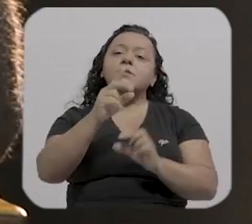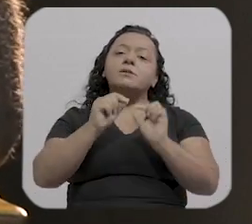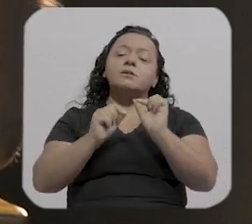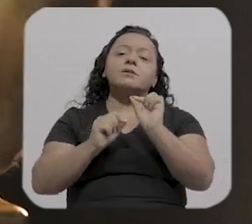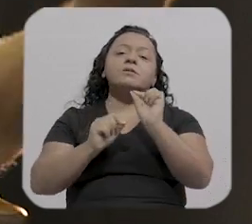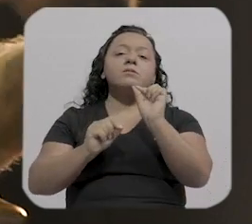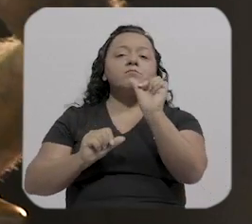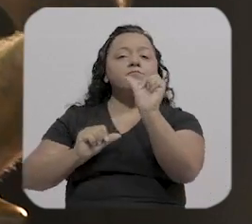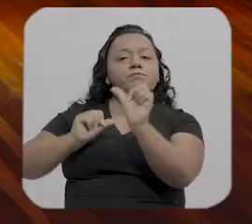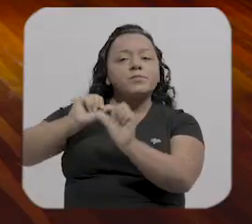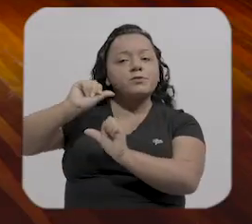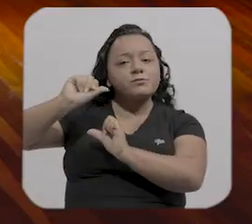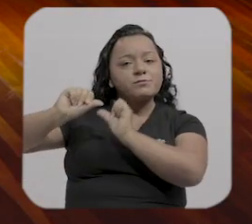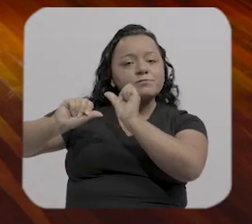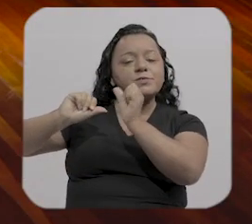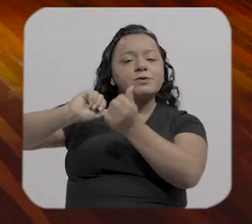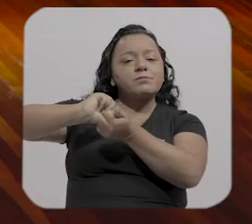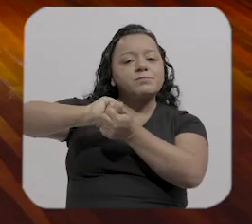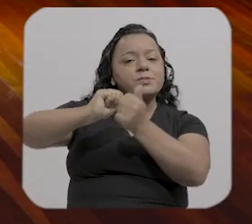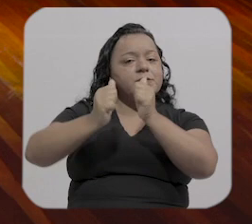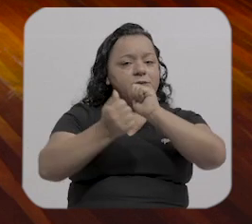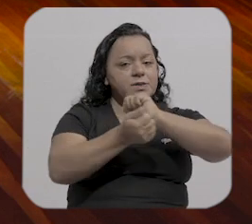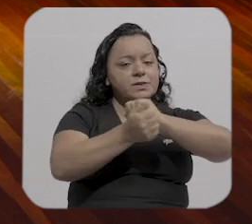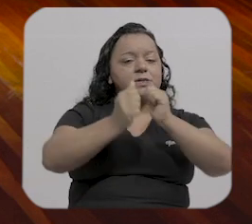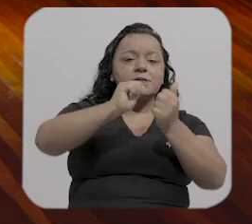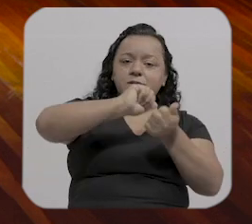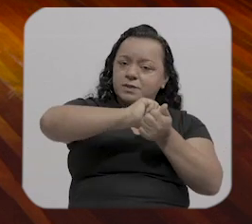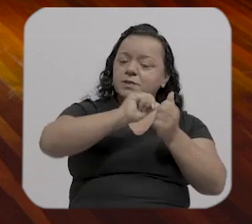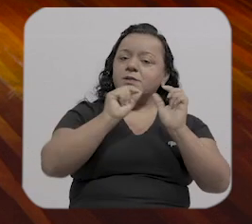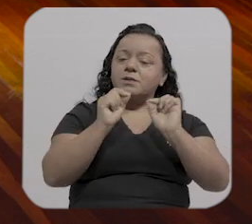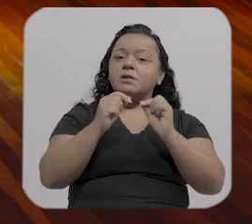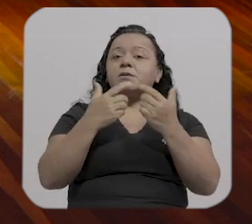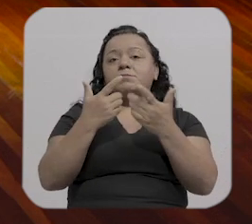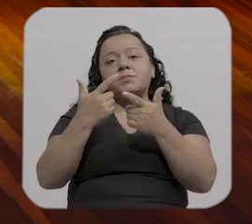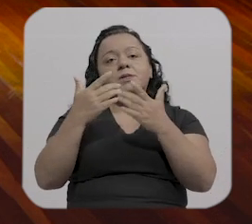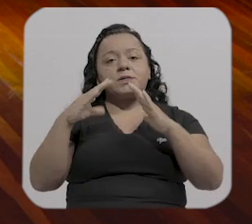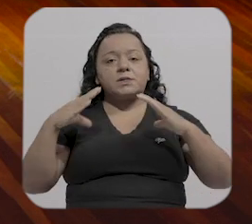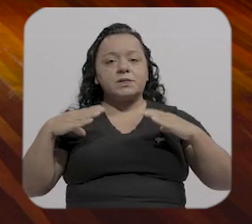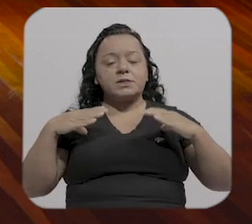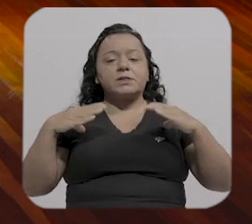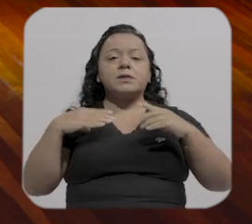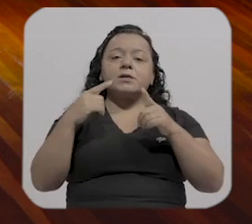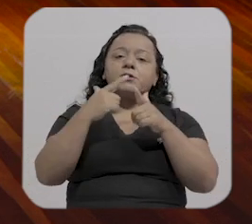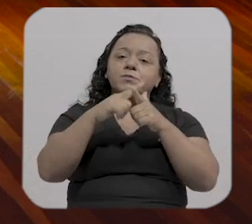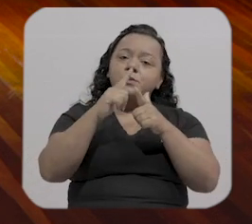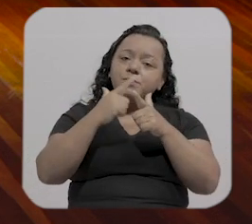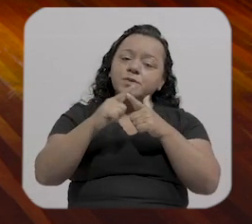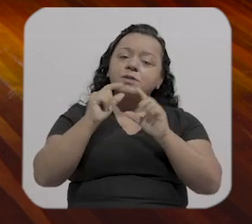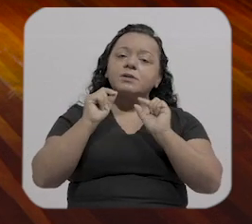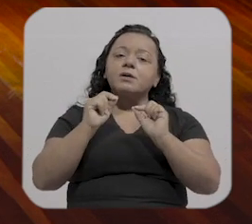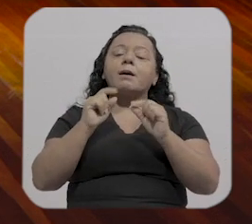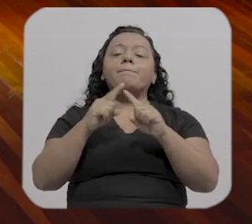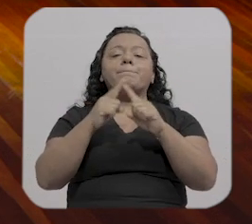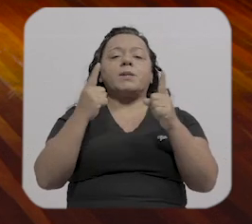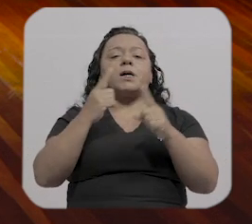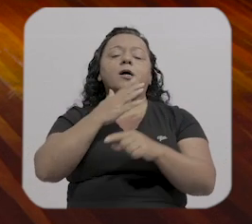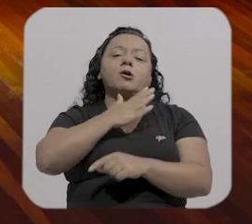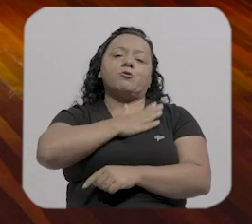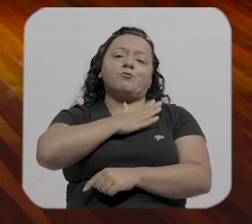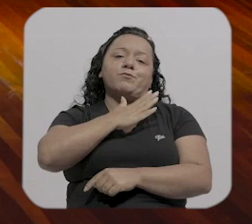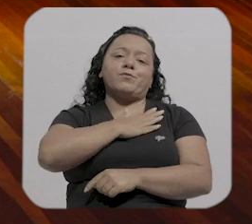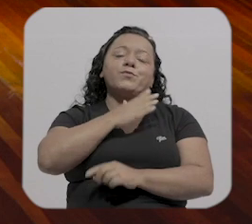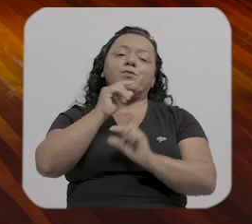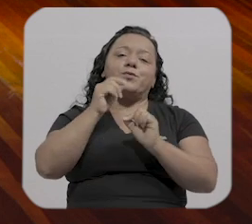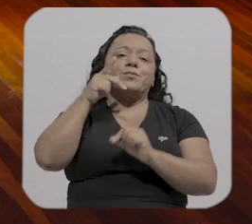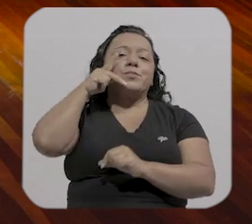assim, em modificações, né? Apesar de ser uma cidade assim que problemática e tal, mas eu gosto